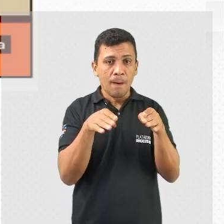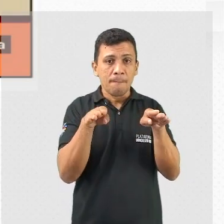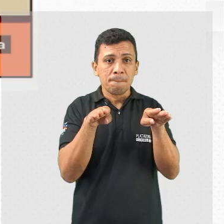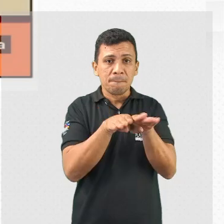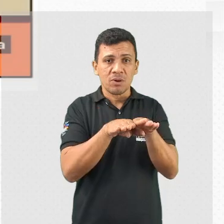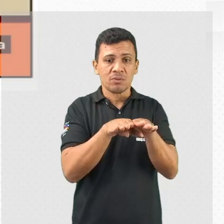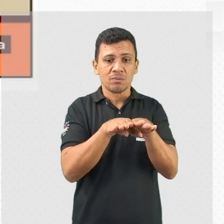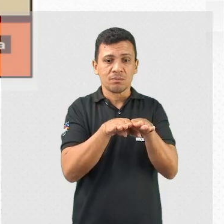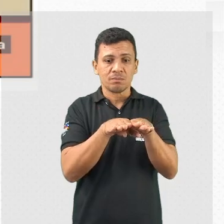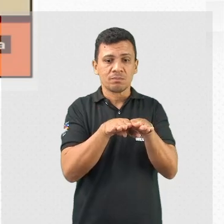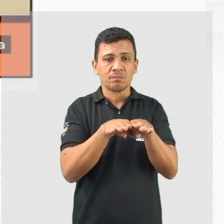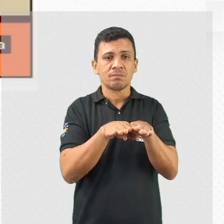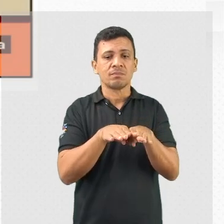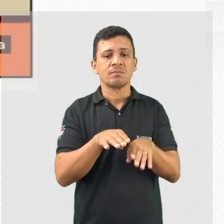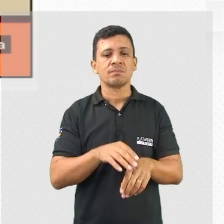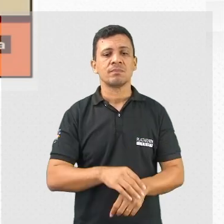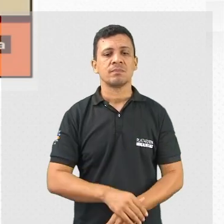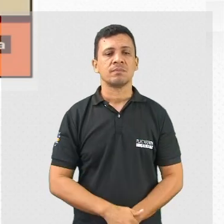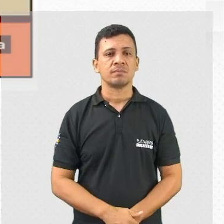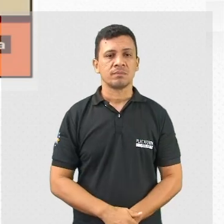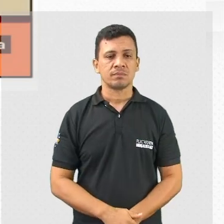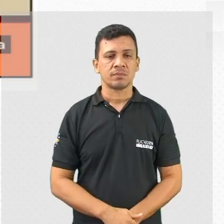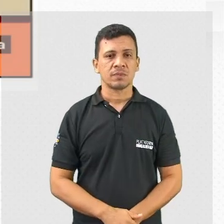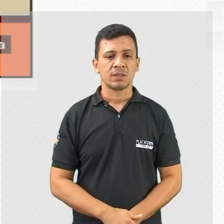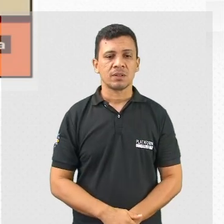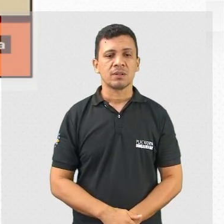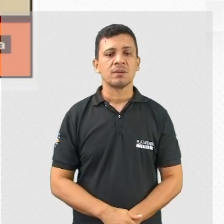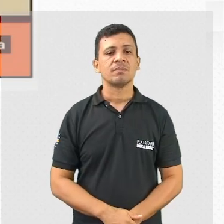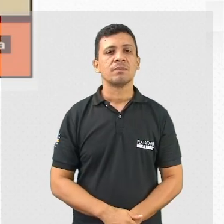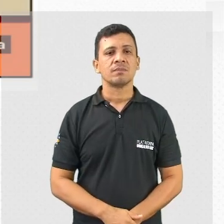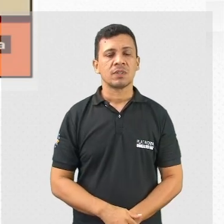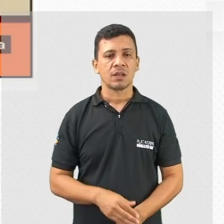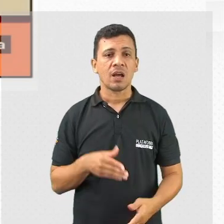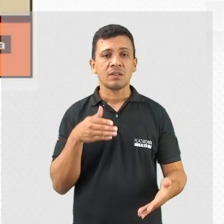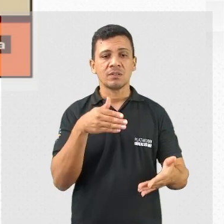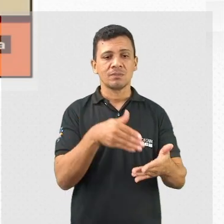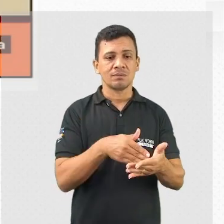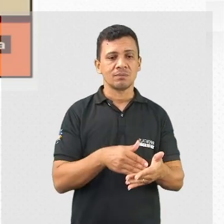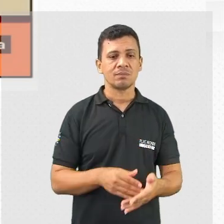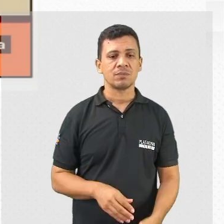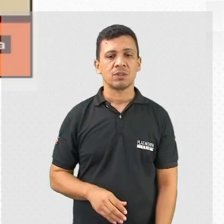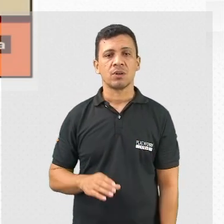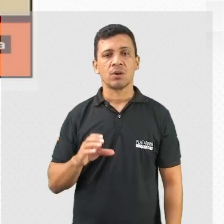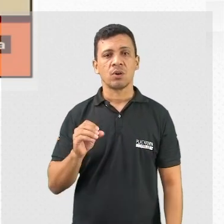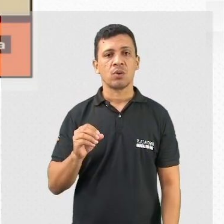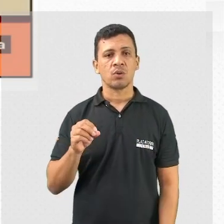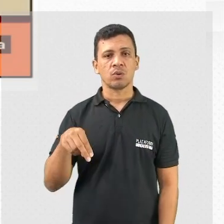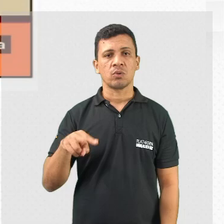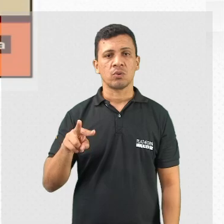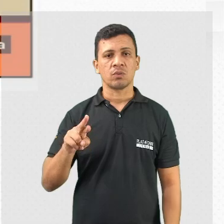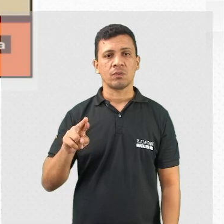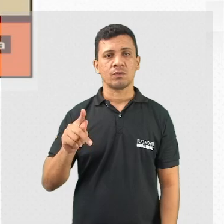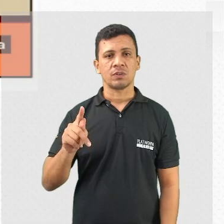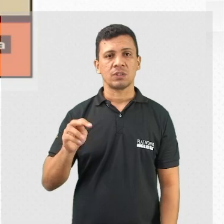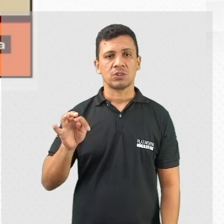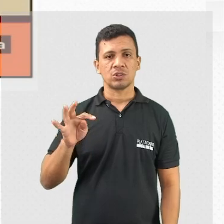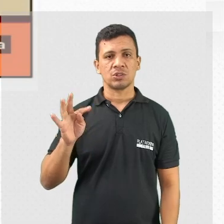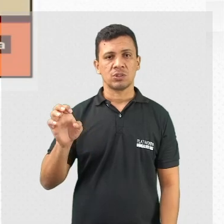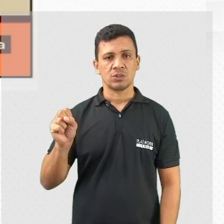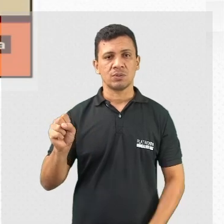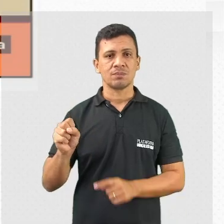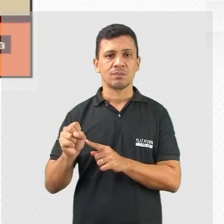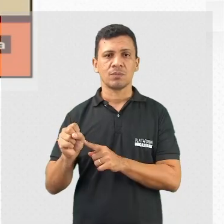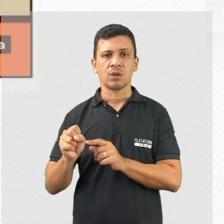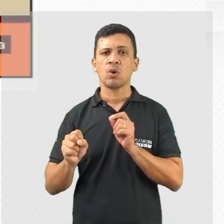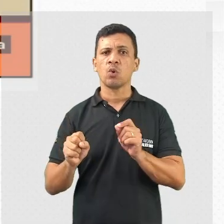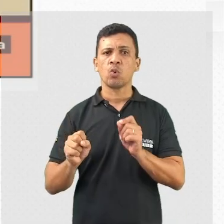encontrando frontalmente, gente. A isso nós chamamos de limites convergentes. Nos limites convergentes, nós temos como grandes